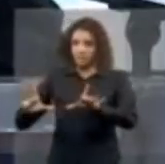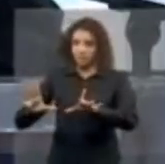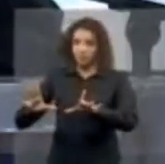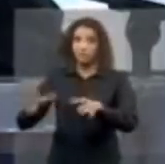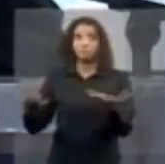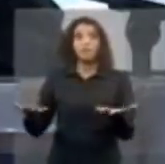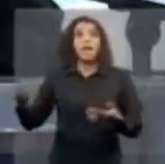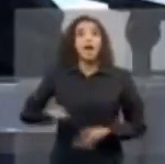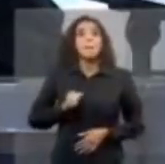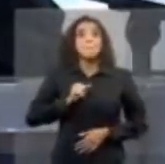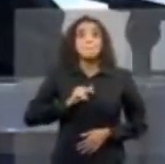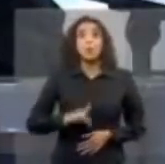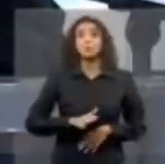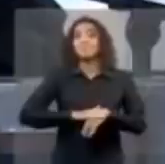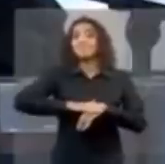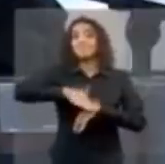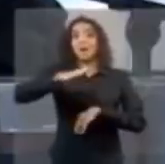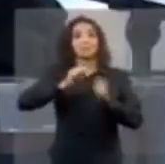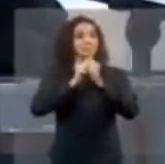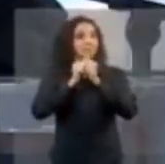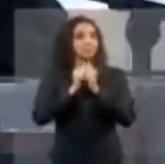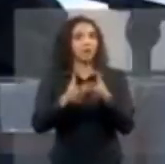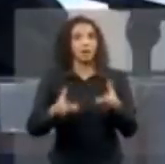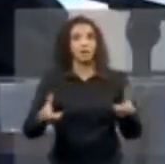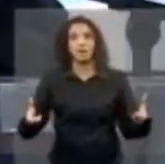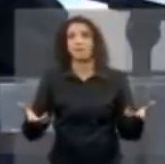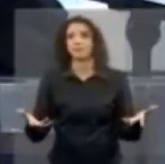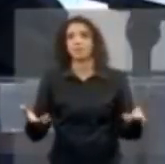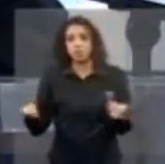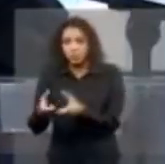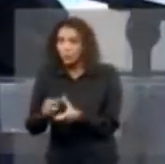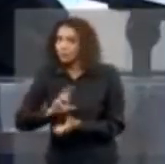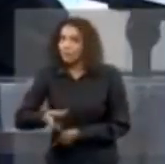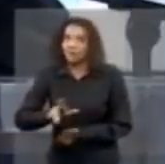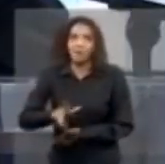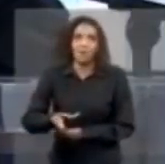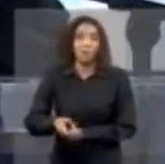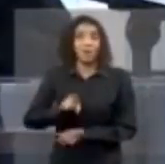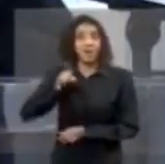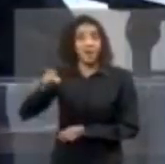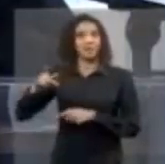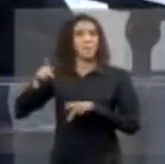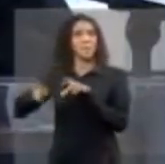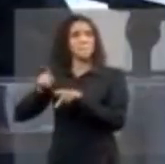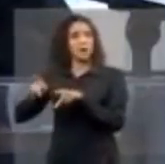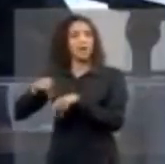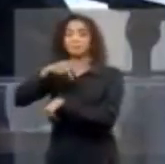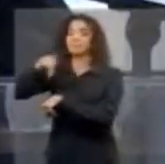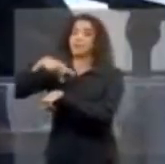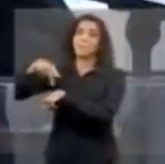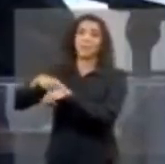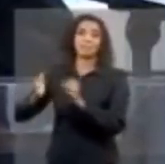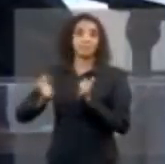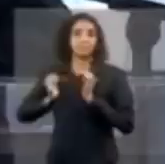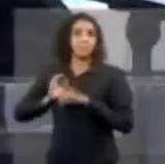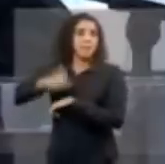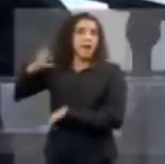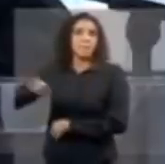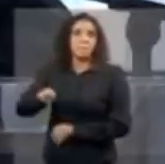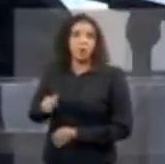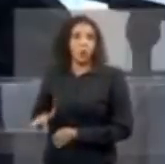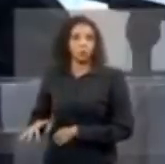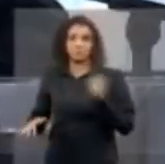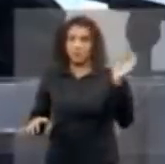número de abortos aumenta e não diminui. É no primeiro mundo onde se praticam mais abortos e não no